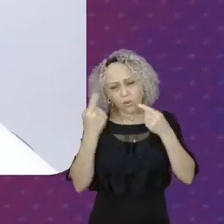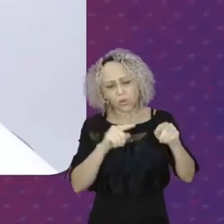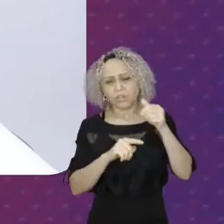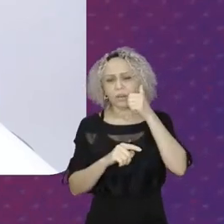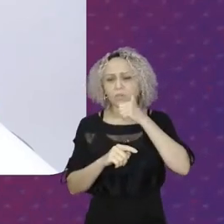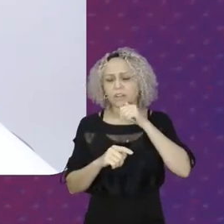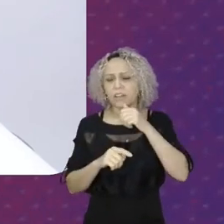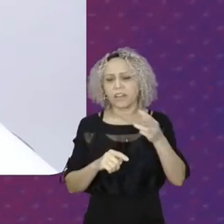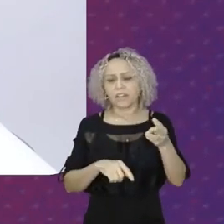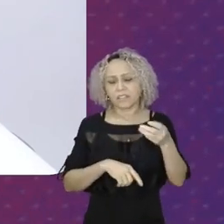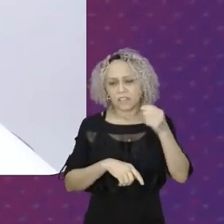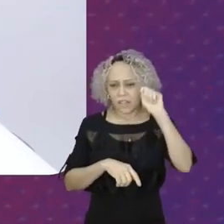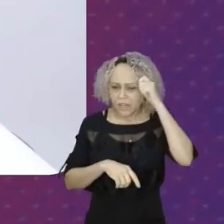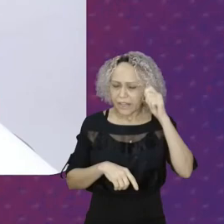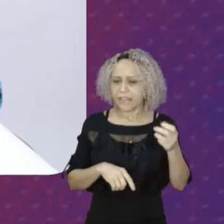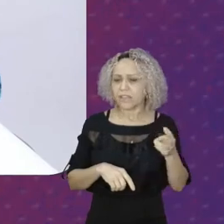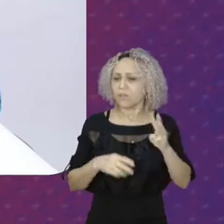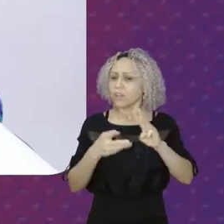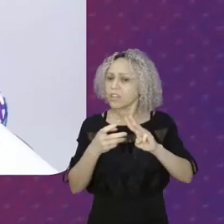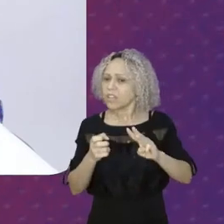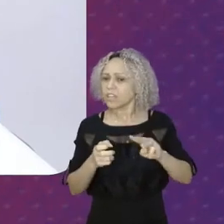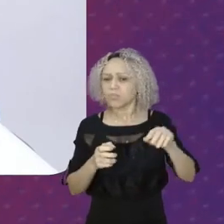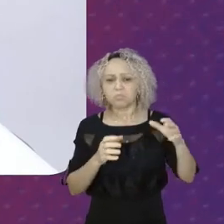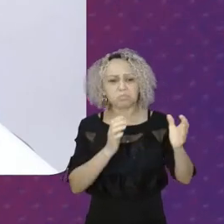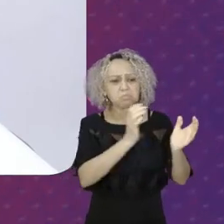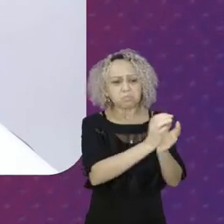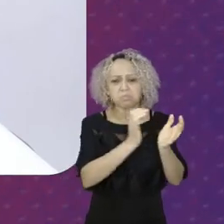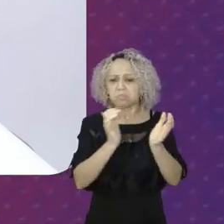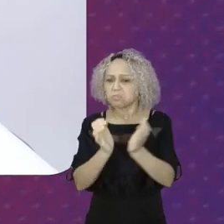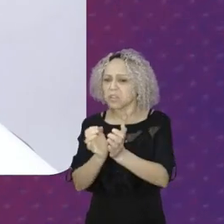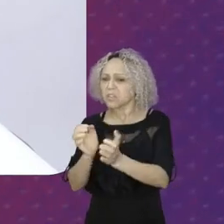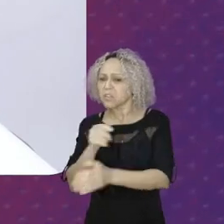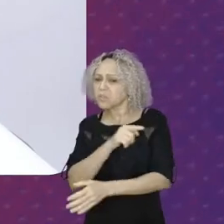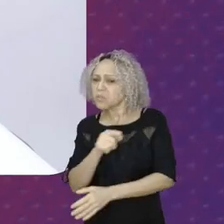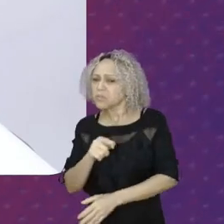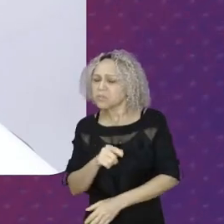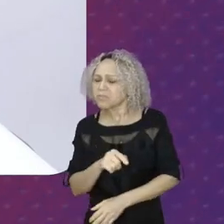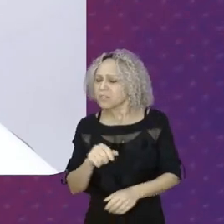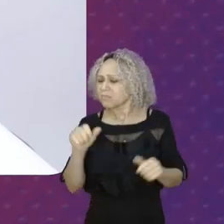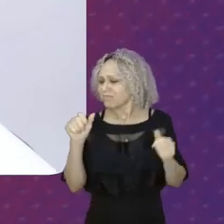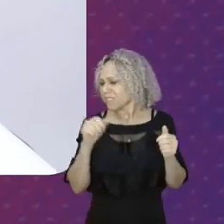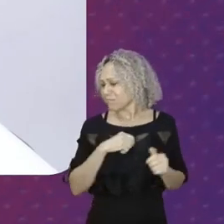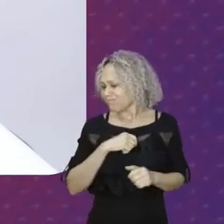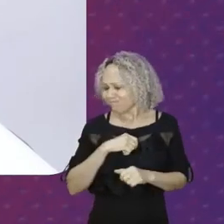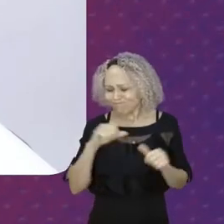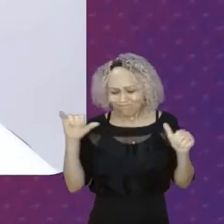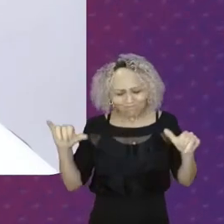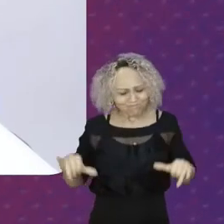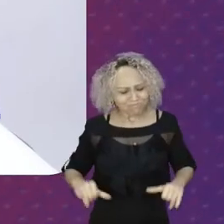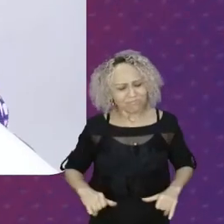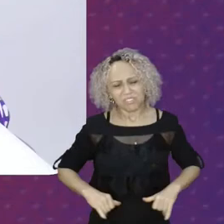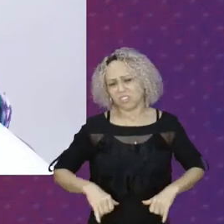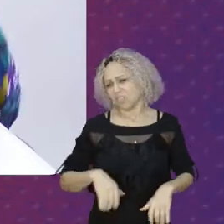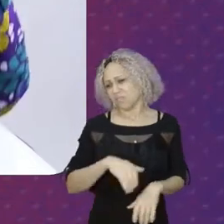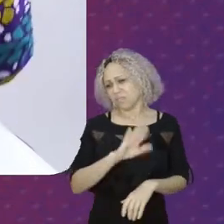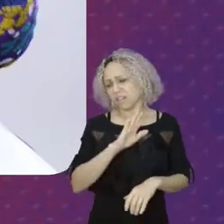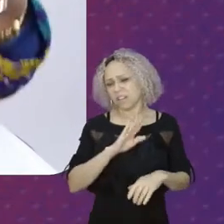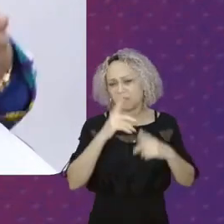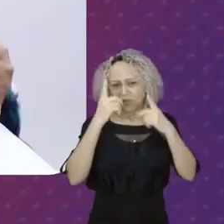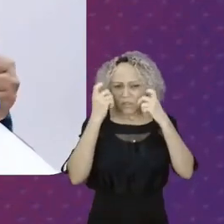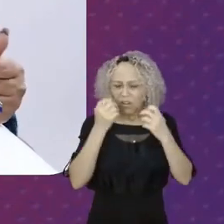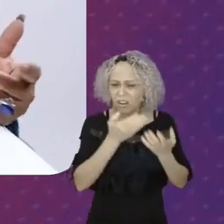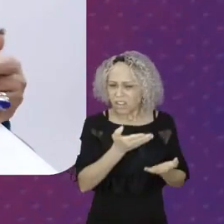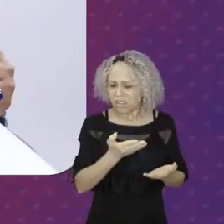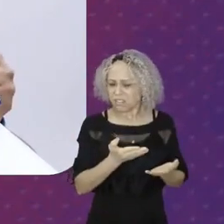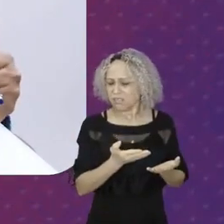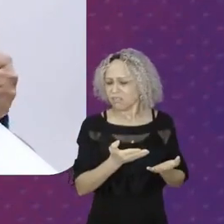E a população LGBTIQ+, mas a gente sabe que se for um LGBTIQ+ negro, a